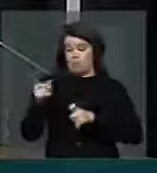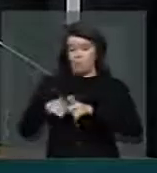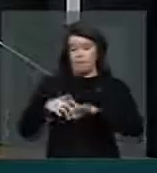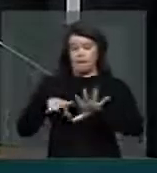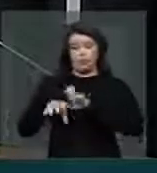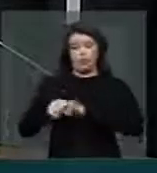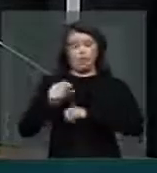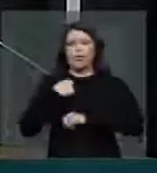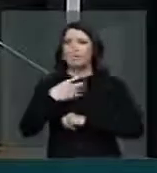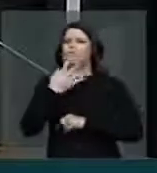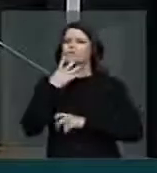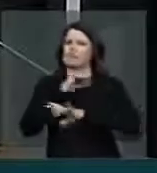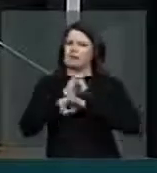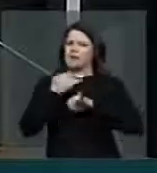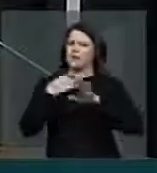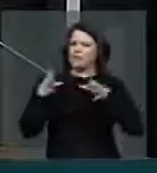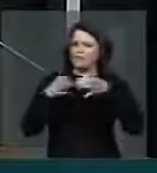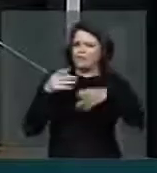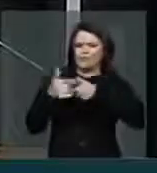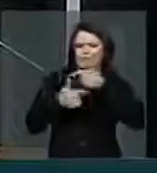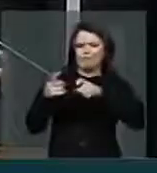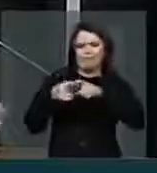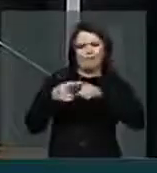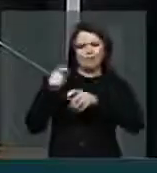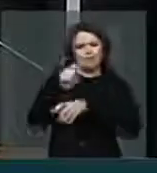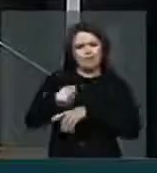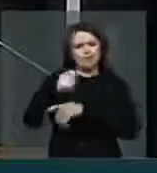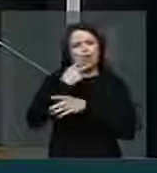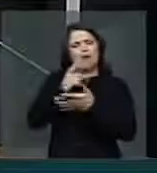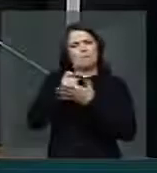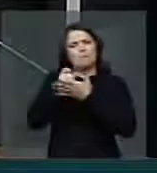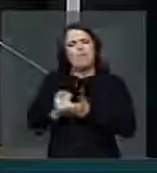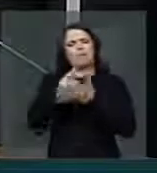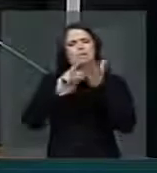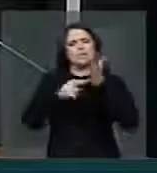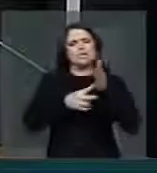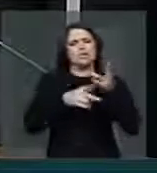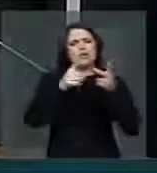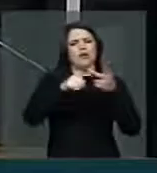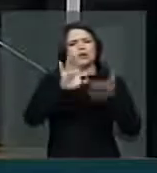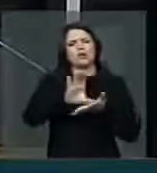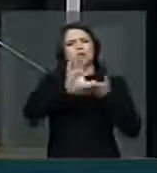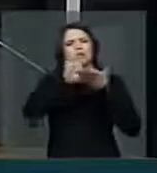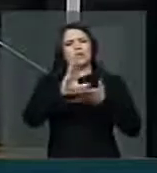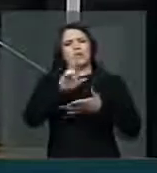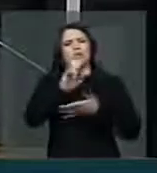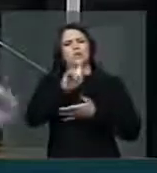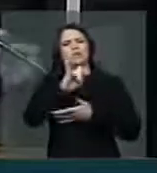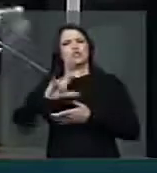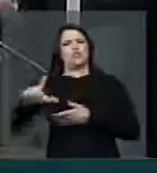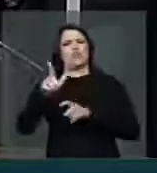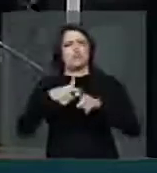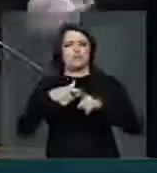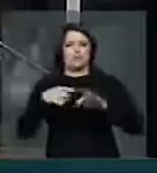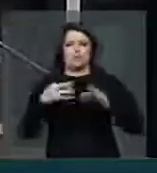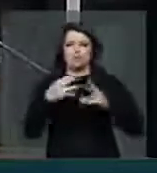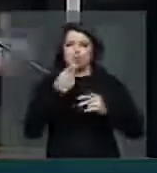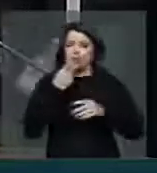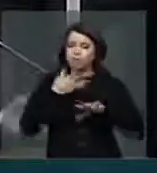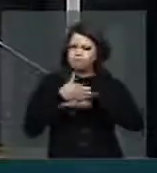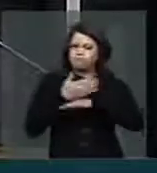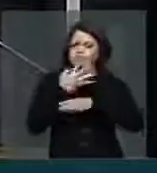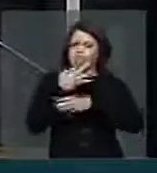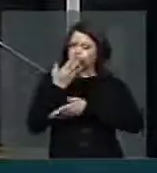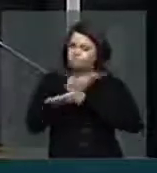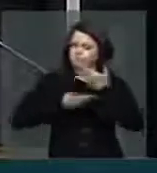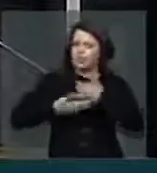e confesso que sou ligado às entidades médicas, apoio no meu estado o sindicato, o Conselho Regional de Medicina, tenho um bom acesso aqui